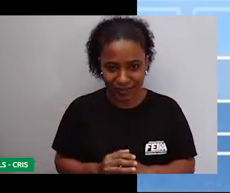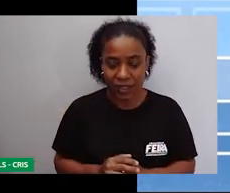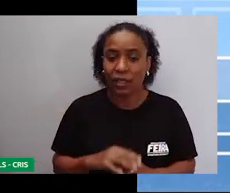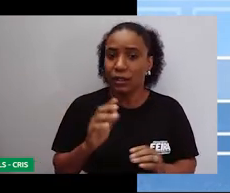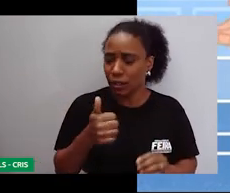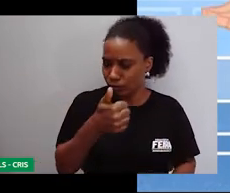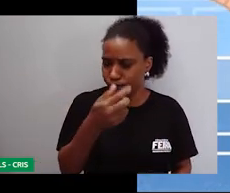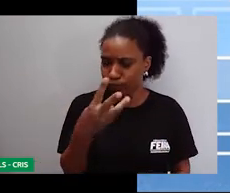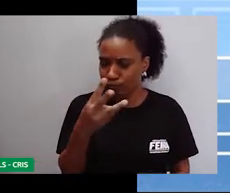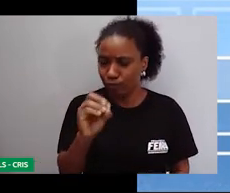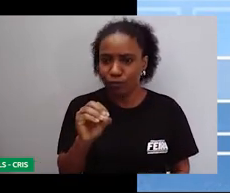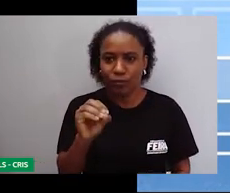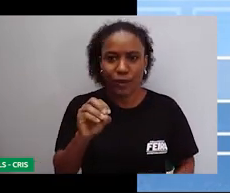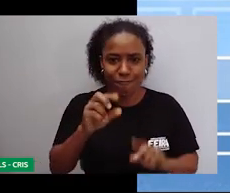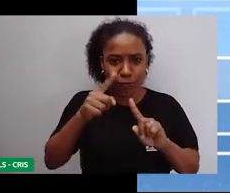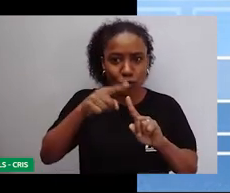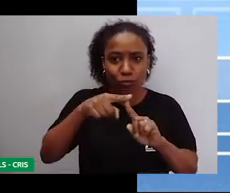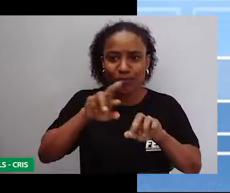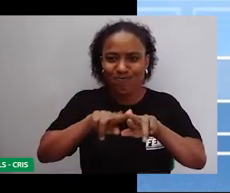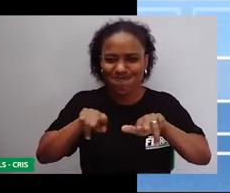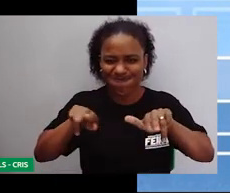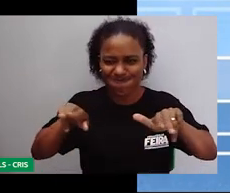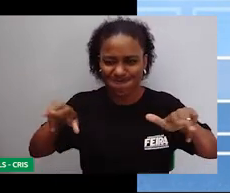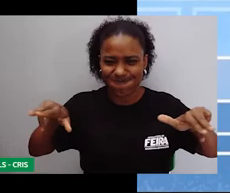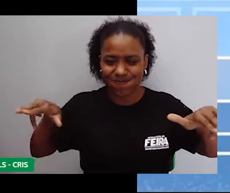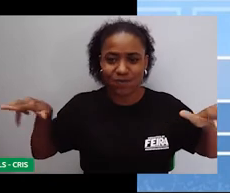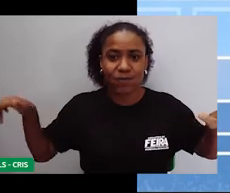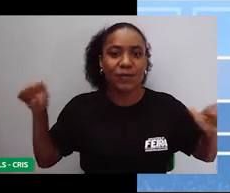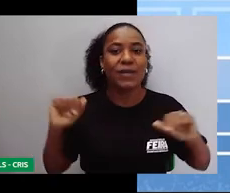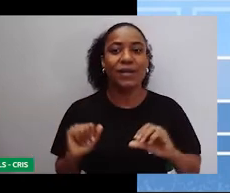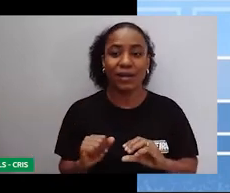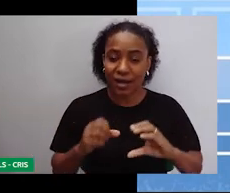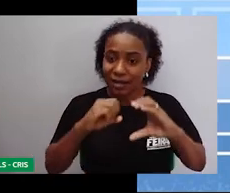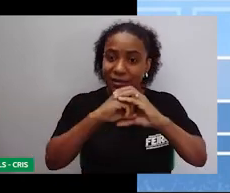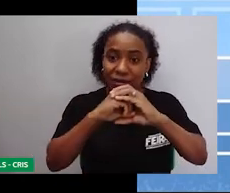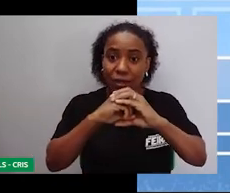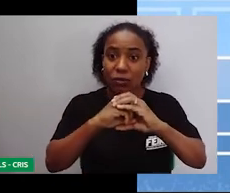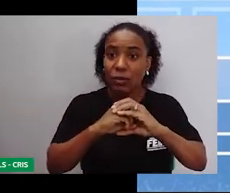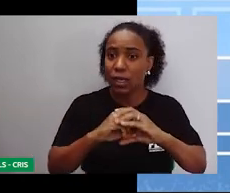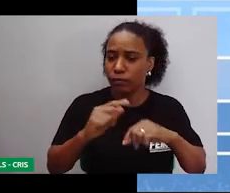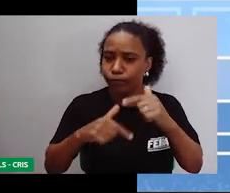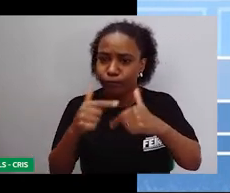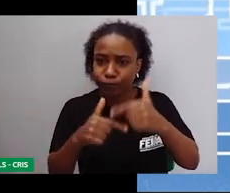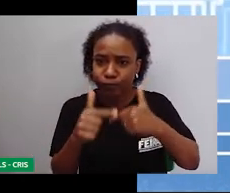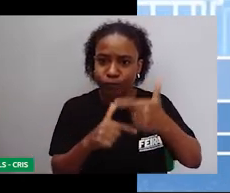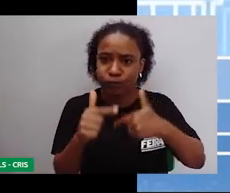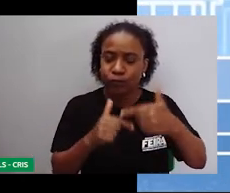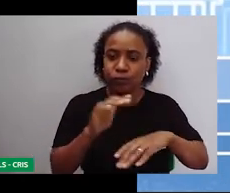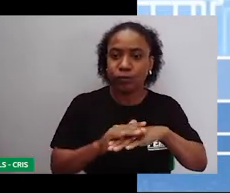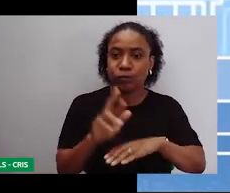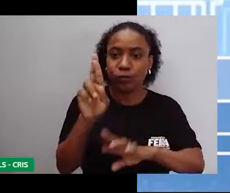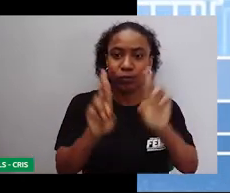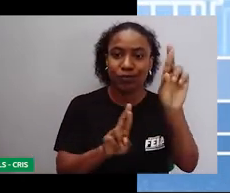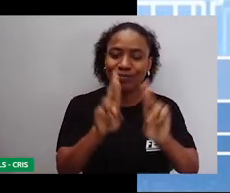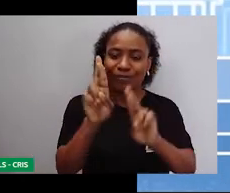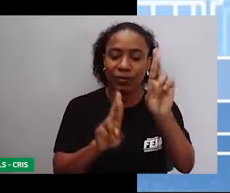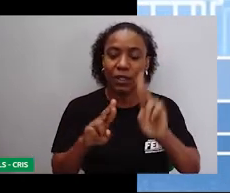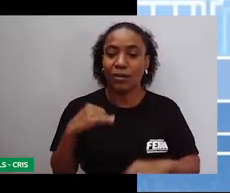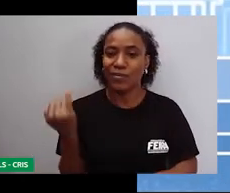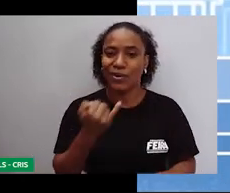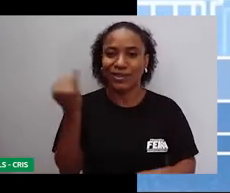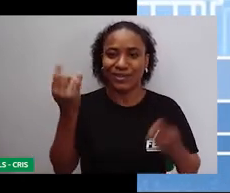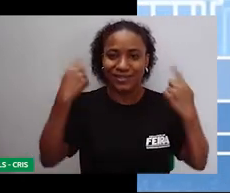130 tipos. Cada um desses tipos de célula executa uma função diferente, mas muito importante